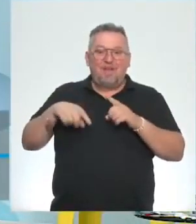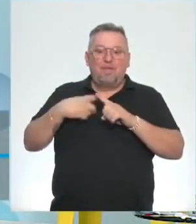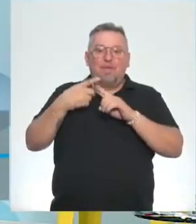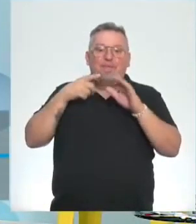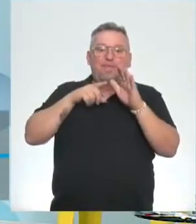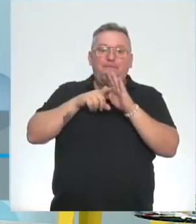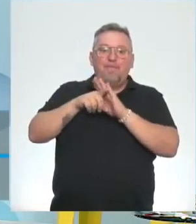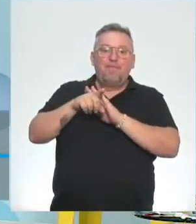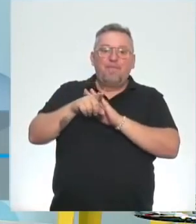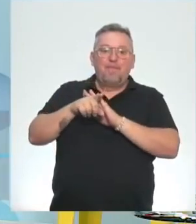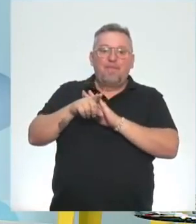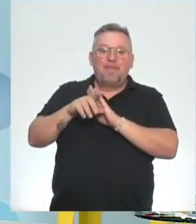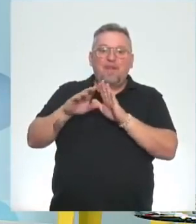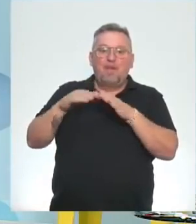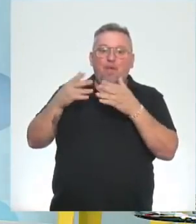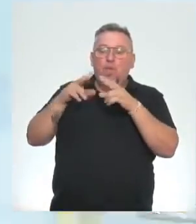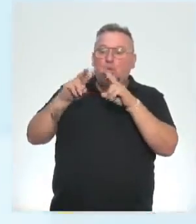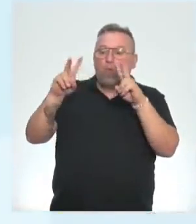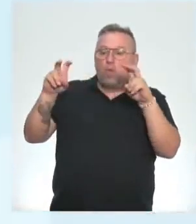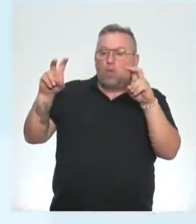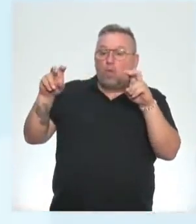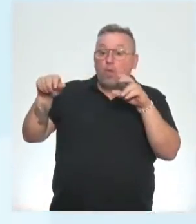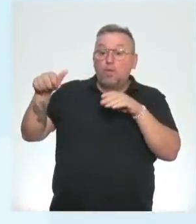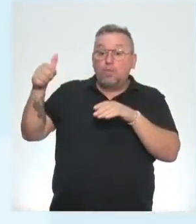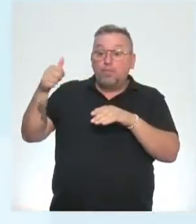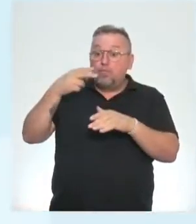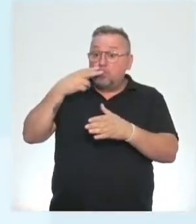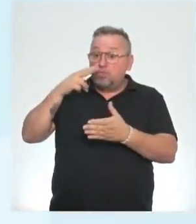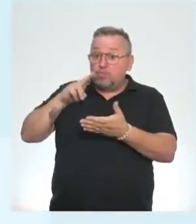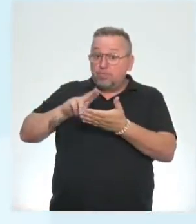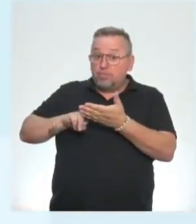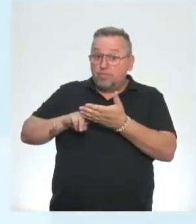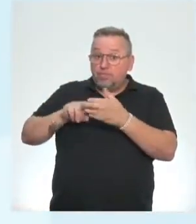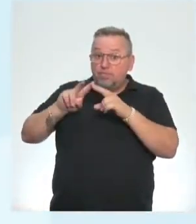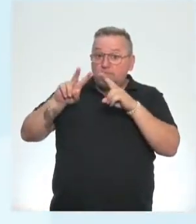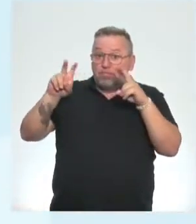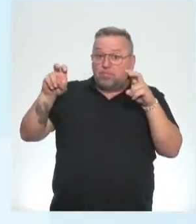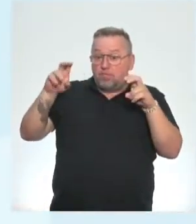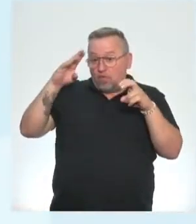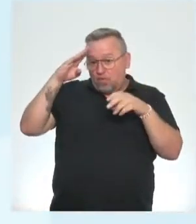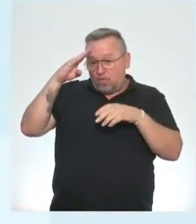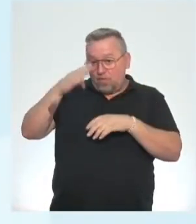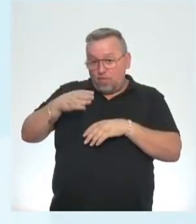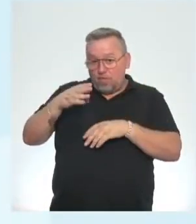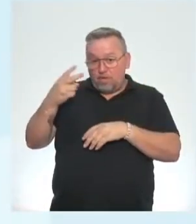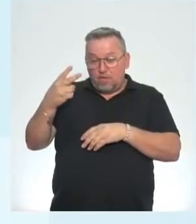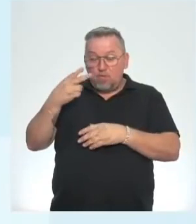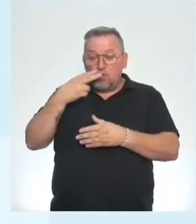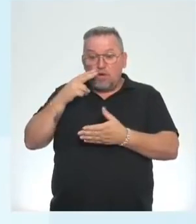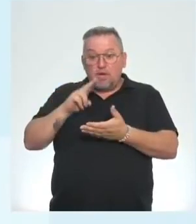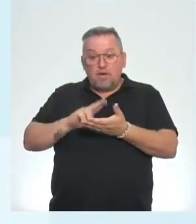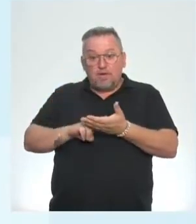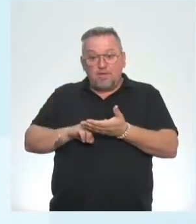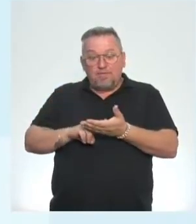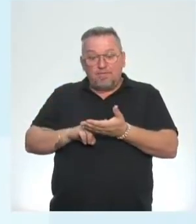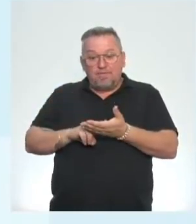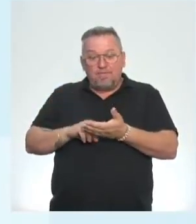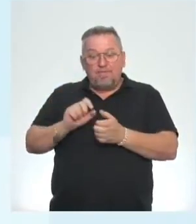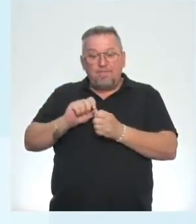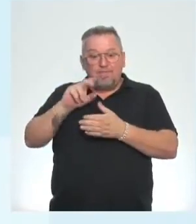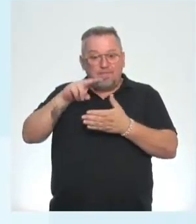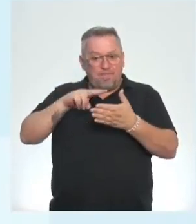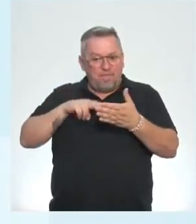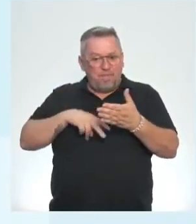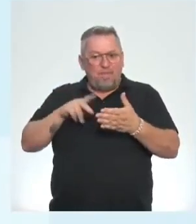questões. Então, qual é o assunto central da primeira carta e qual é o assunto central da segunda carta? Então, nós fizemos a leitura aí,